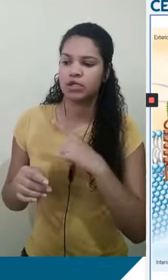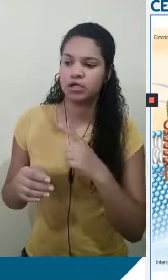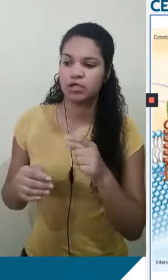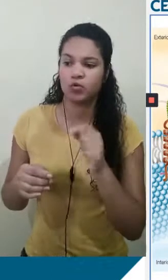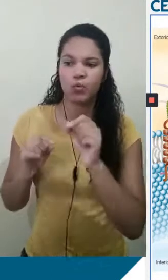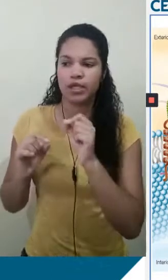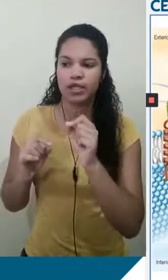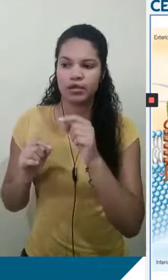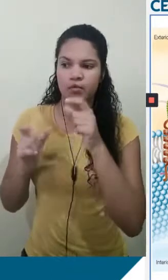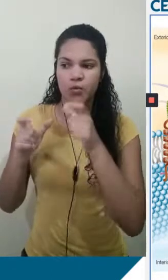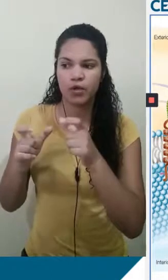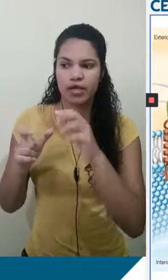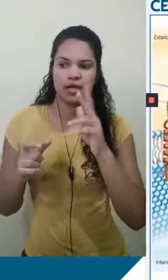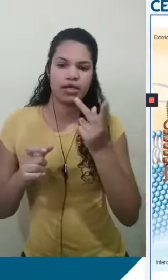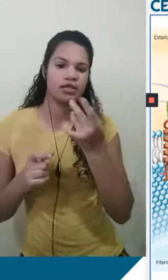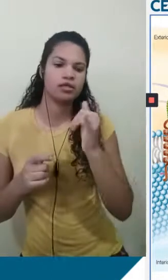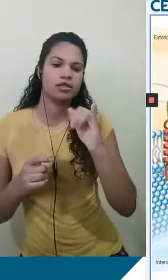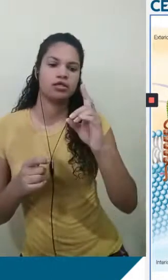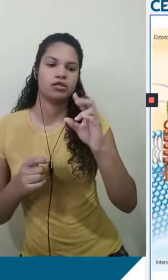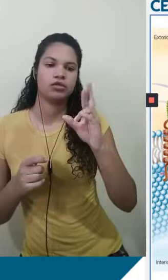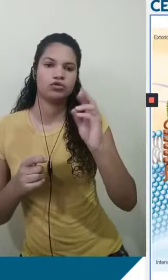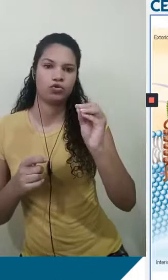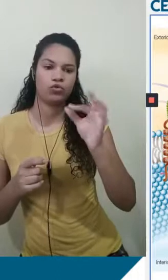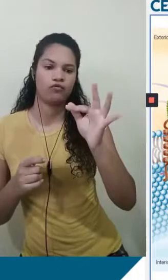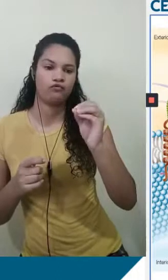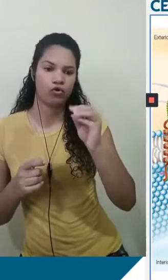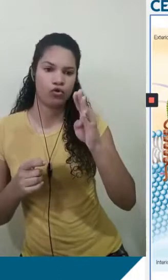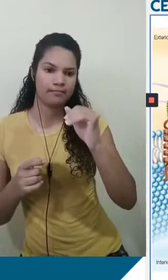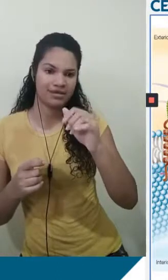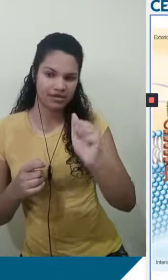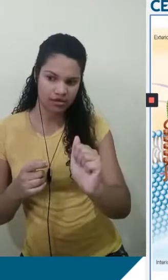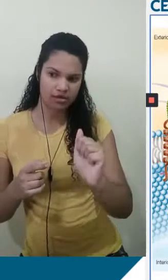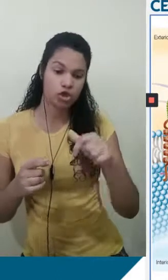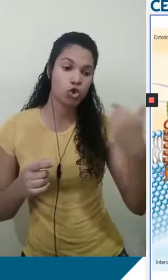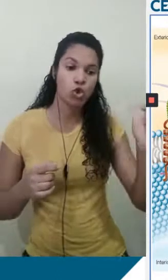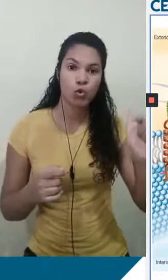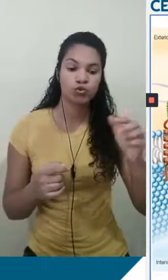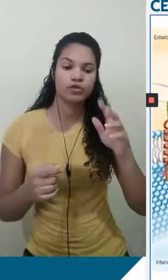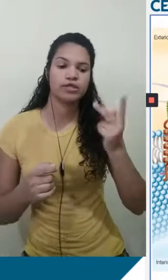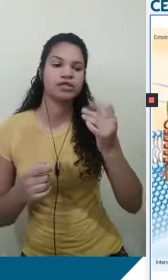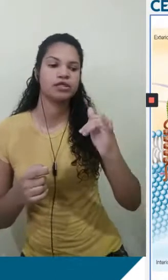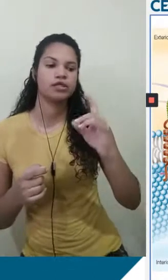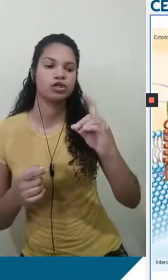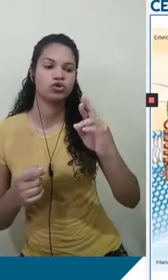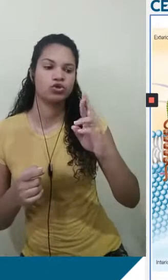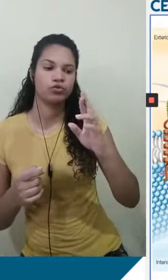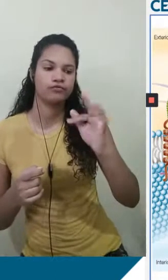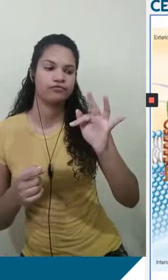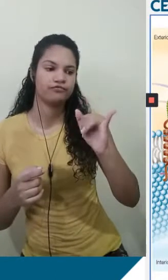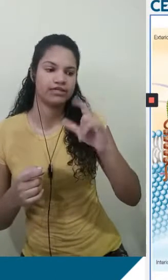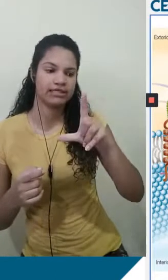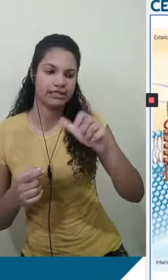hidrofílica, ou uma porção também que não tem essa afinidade, tem medo, entre aspas, da água, por isso